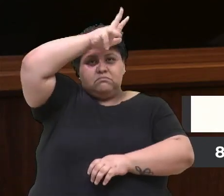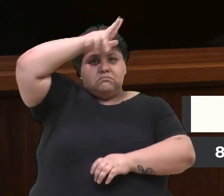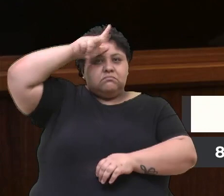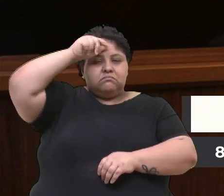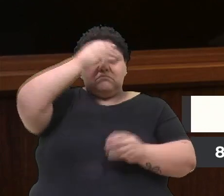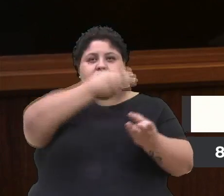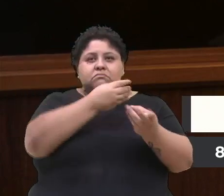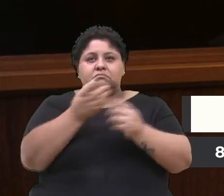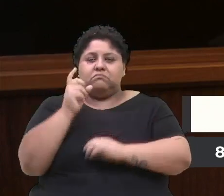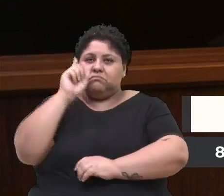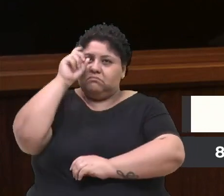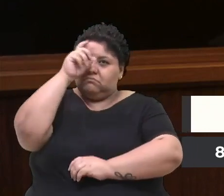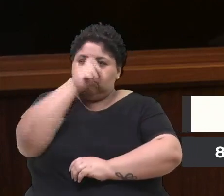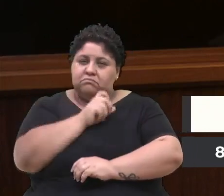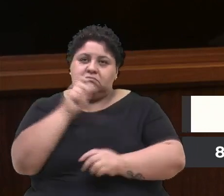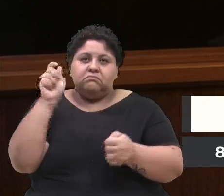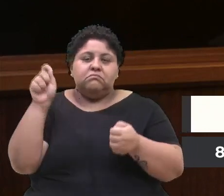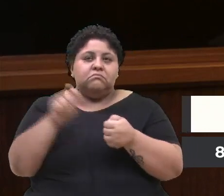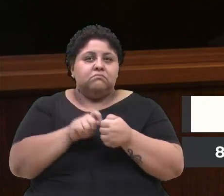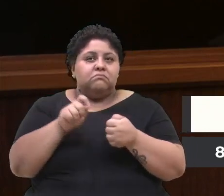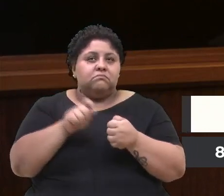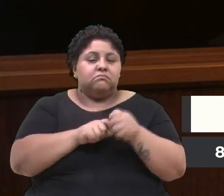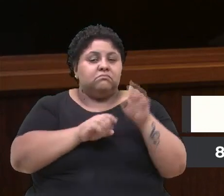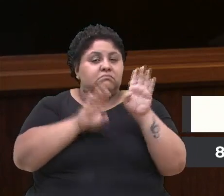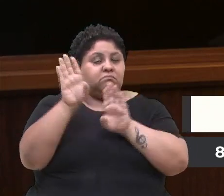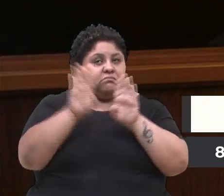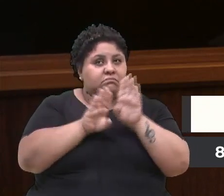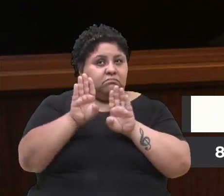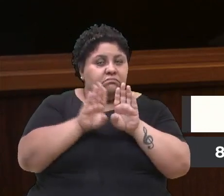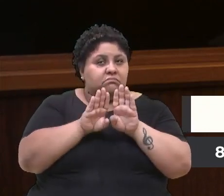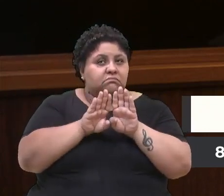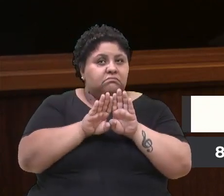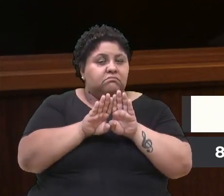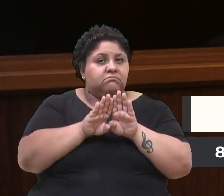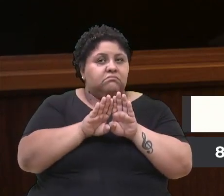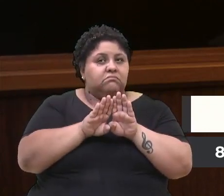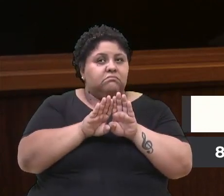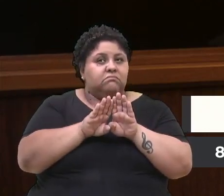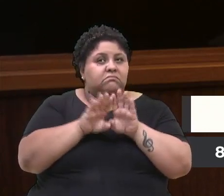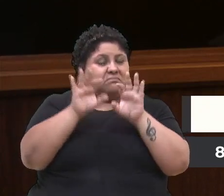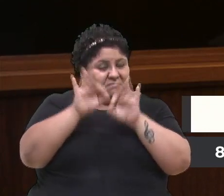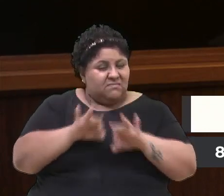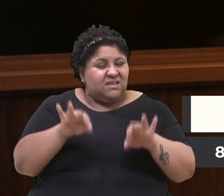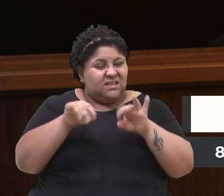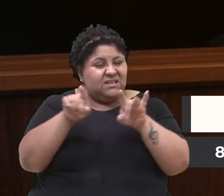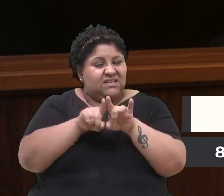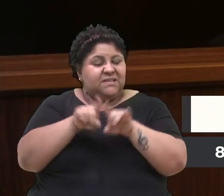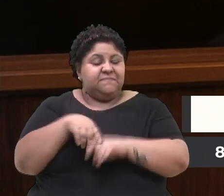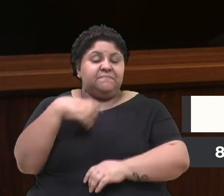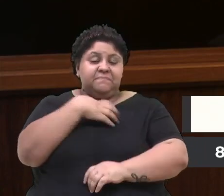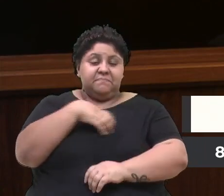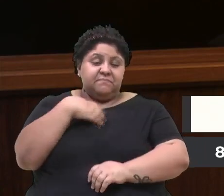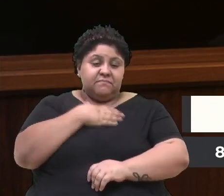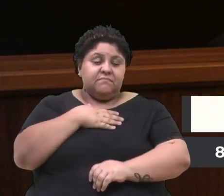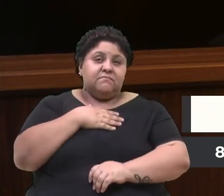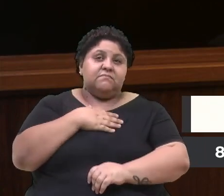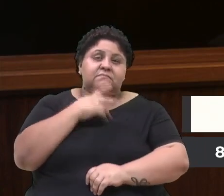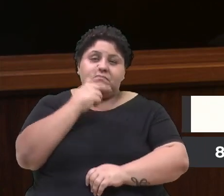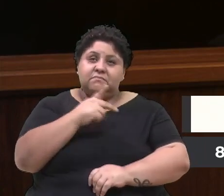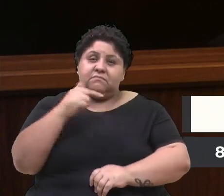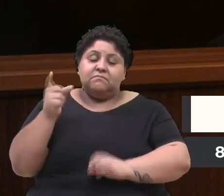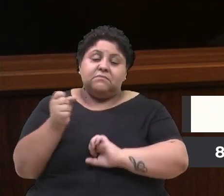dificuldade de realizar licitações, até para coisas mais simples. Então, nesse sentido, a PPP pode